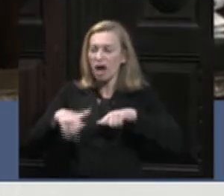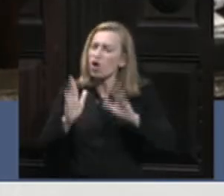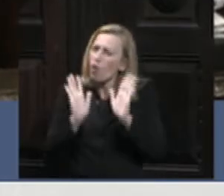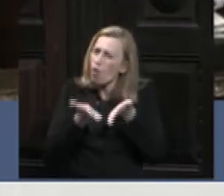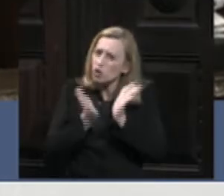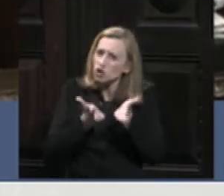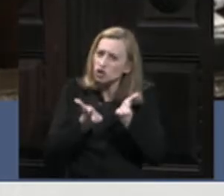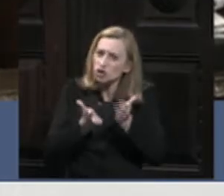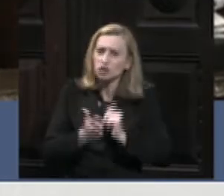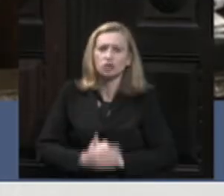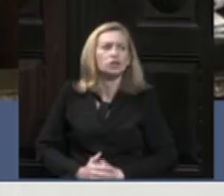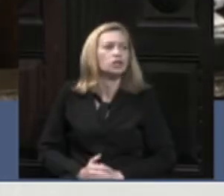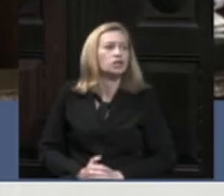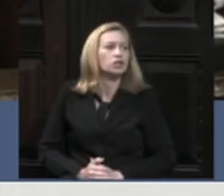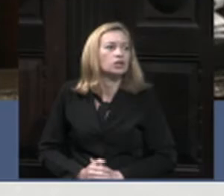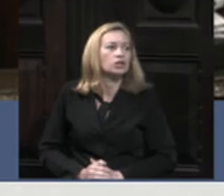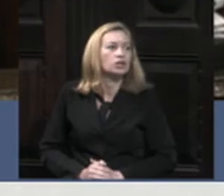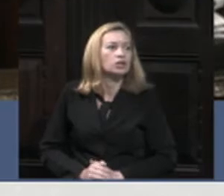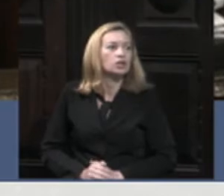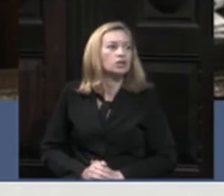Hoje,